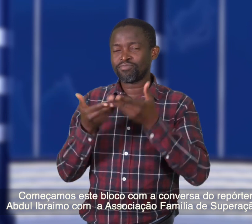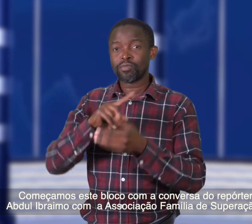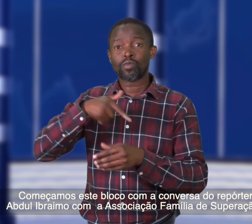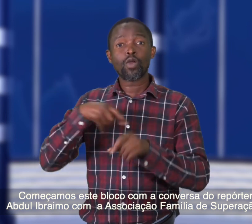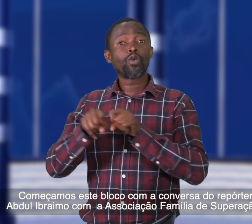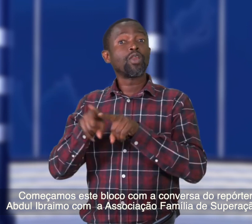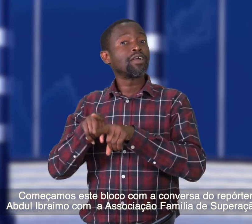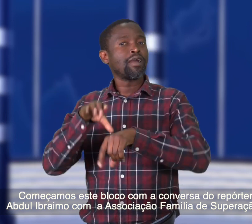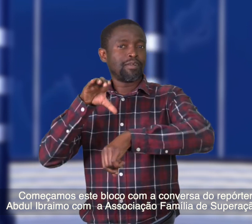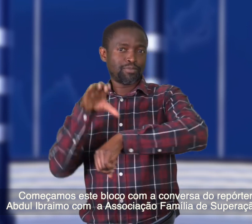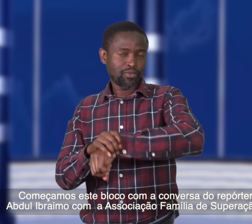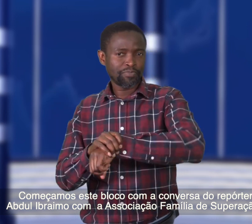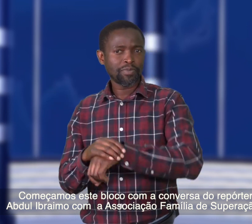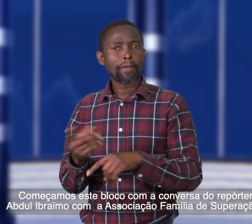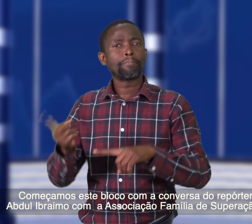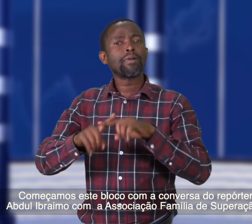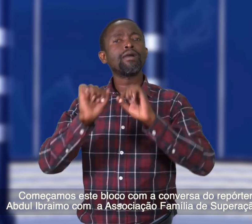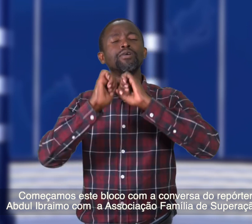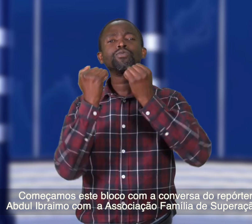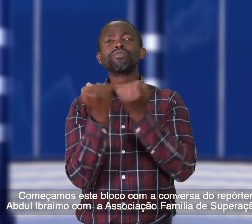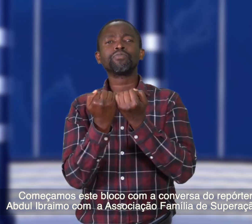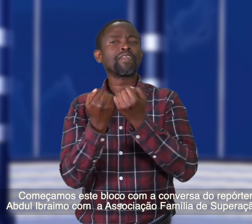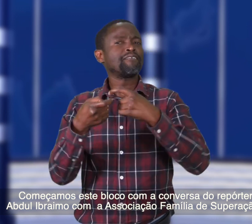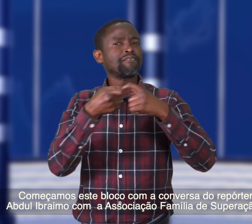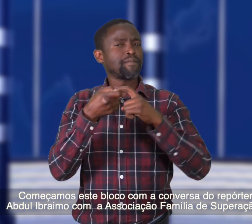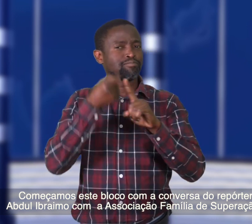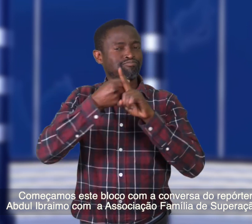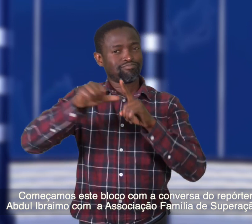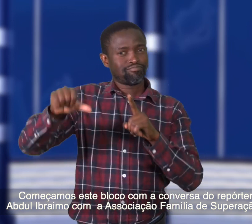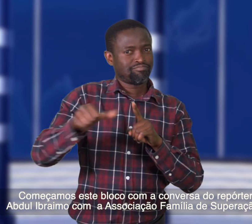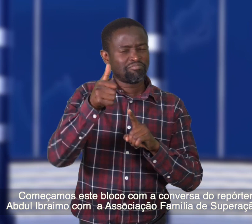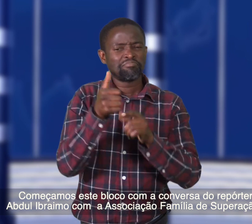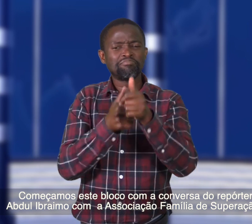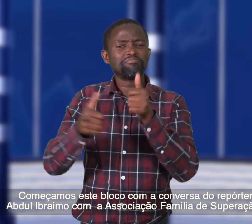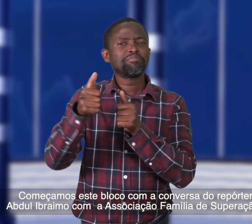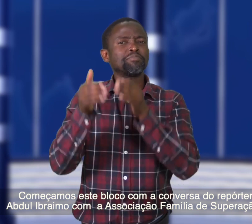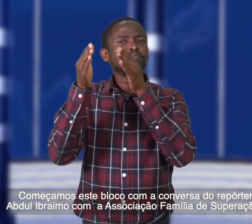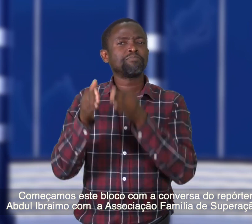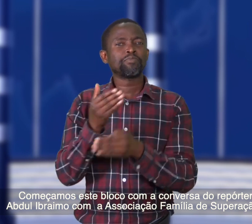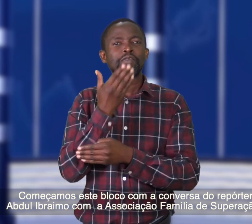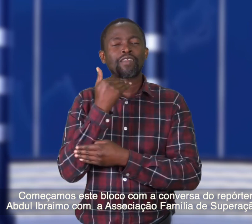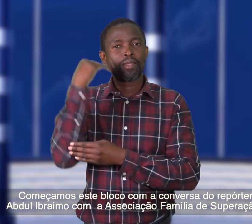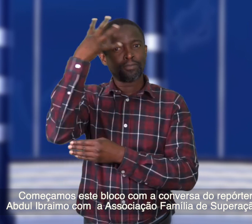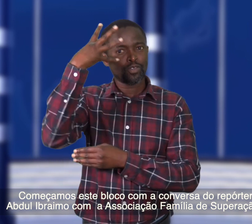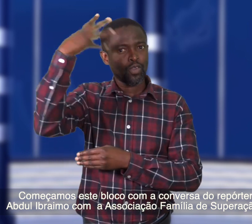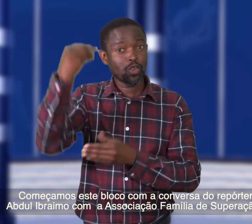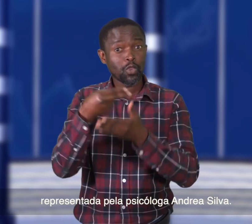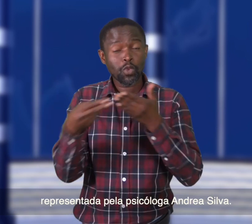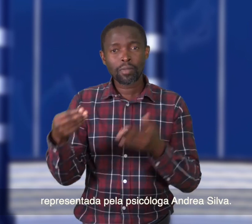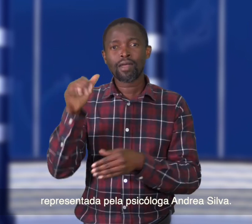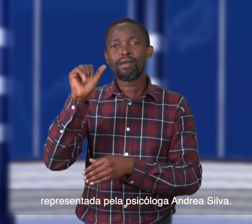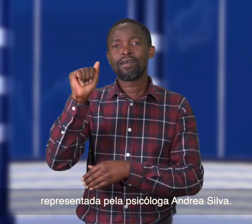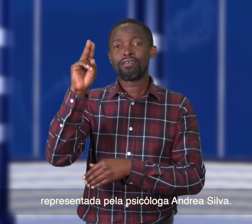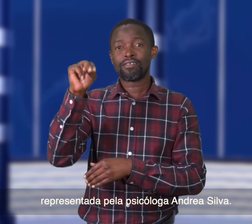blog com a conversa do repórter Abdul Ibrahimo com a Associação Família de Superação,